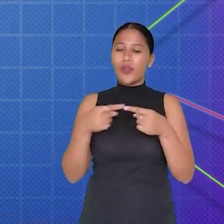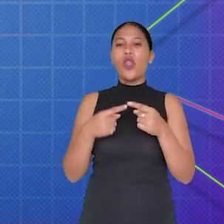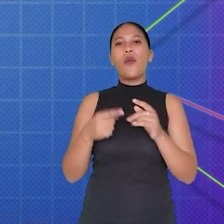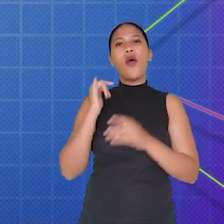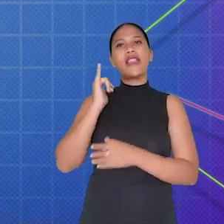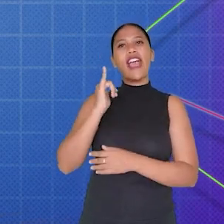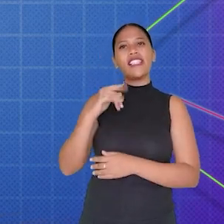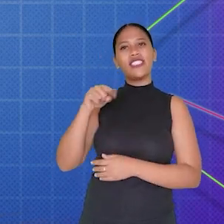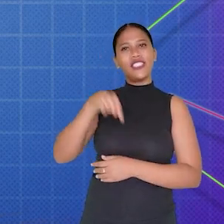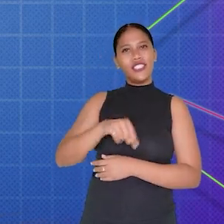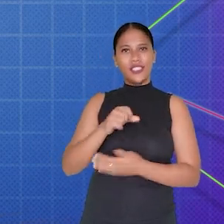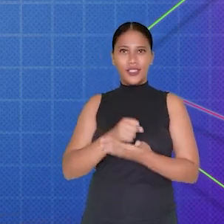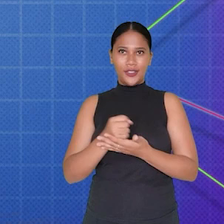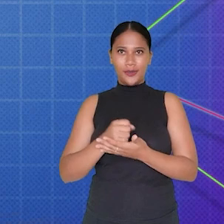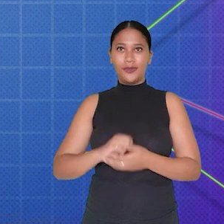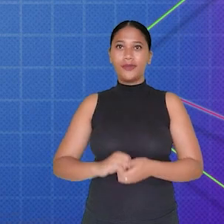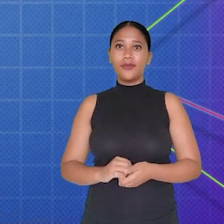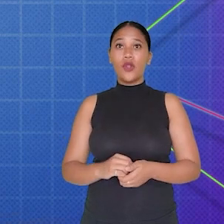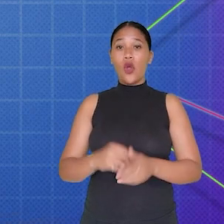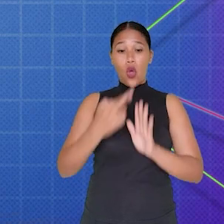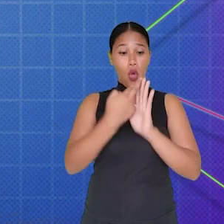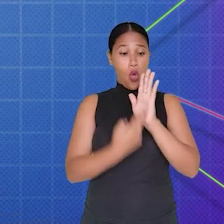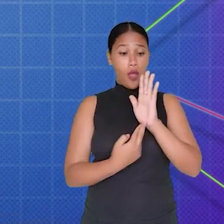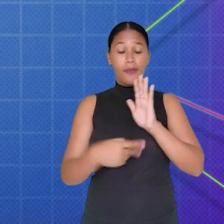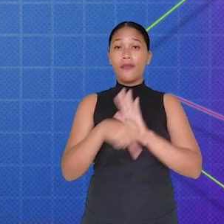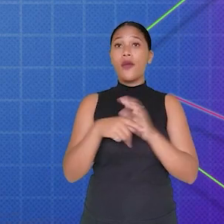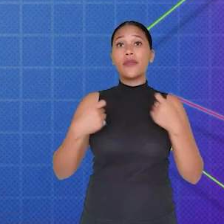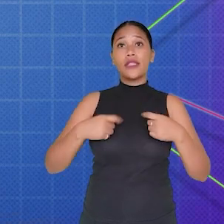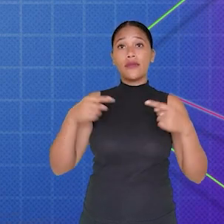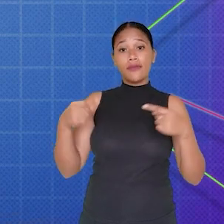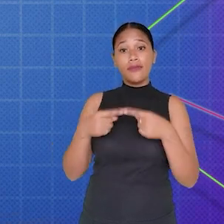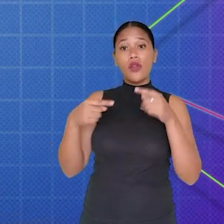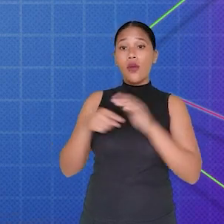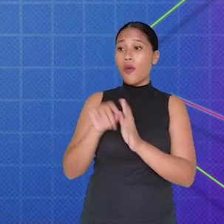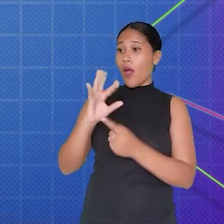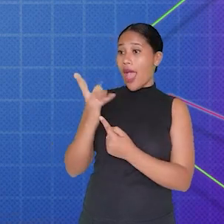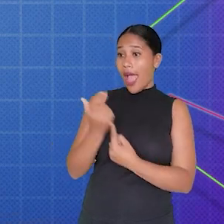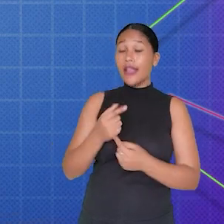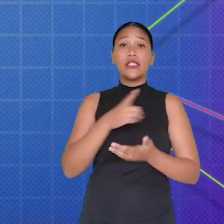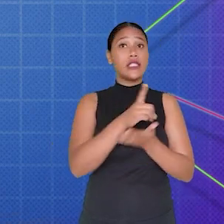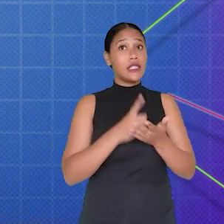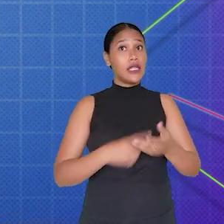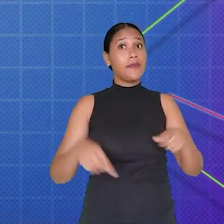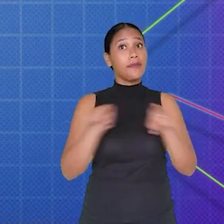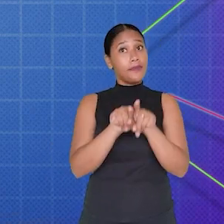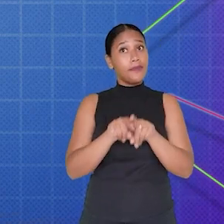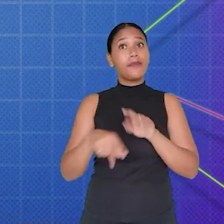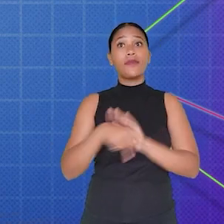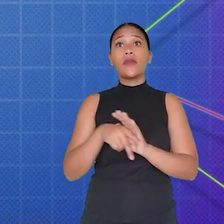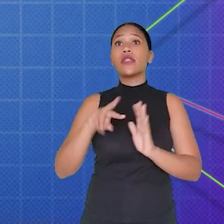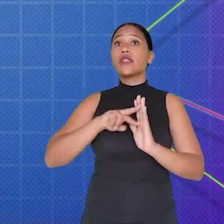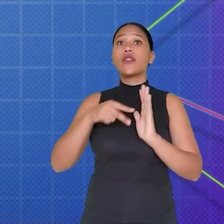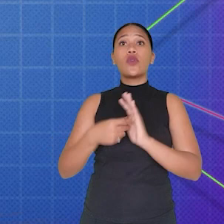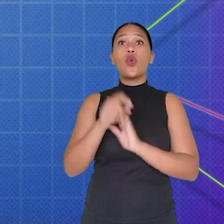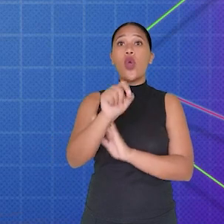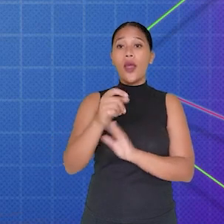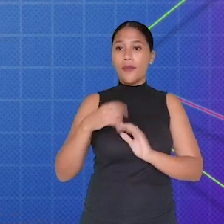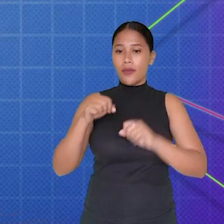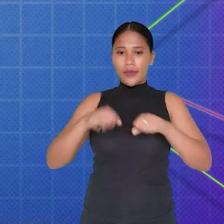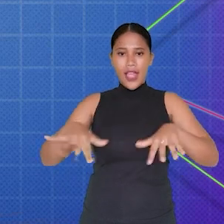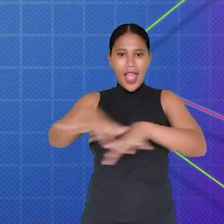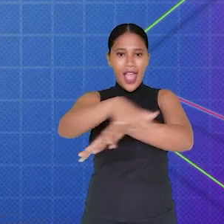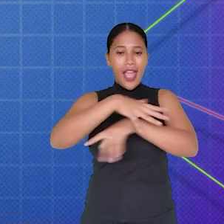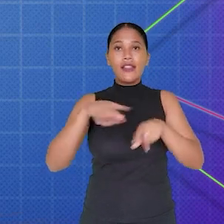que estejam coerentes com a narrativa do jogo. O roteiro de jogo deve estar em sintonia com a arte e o design do jogo. Isso significa